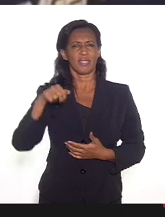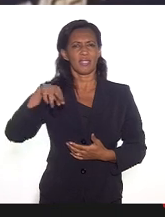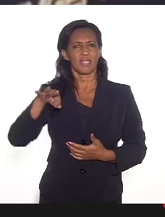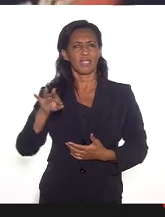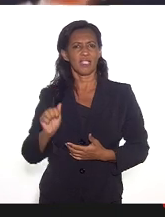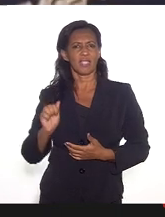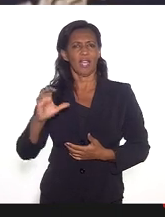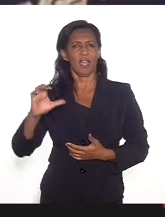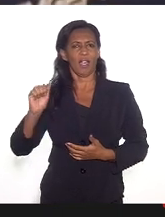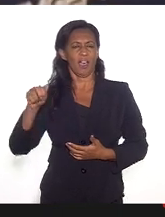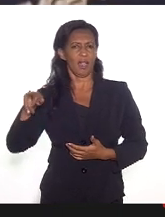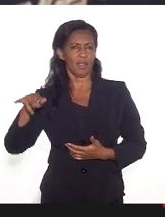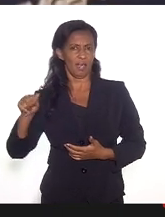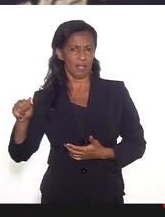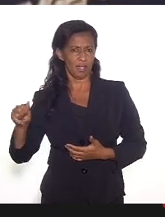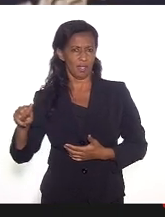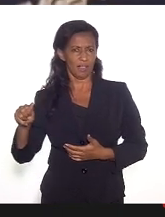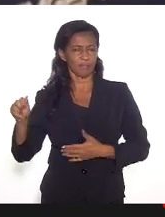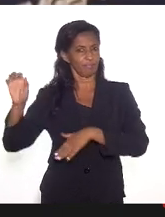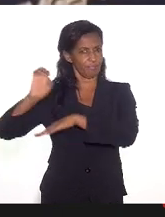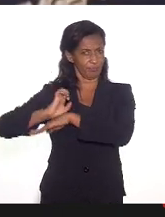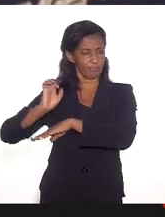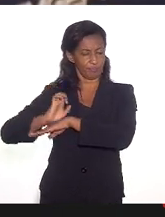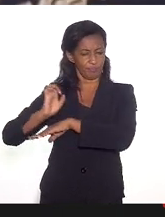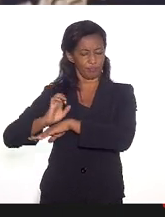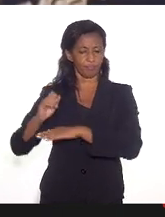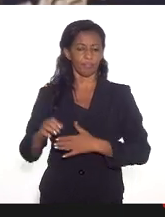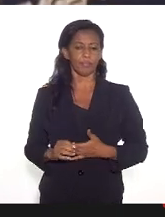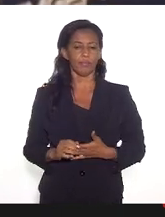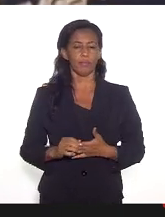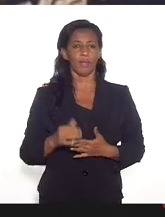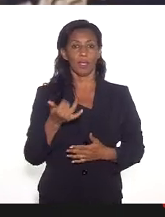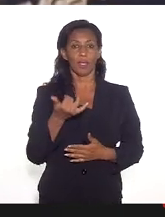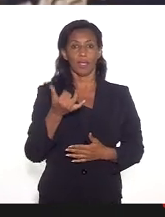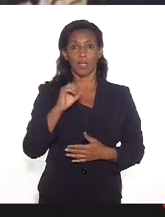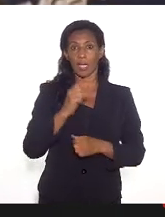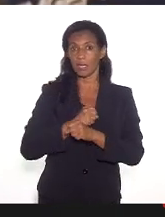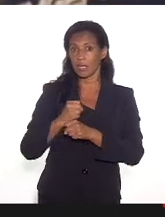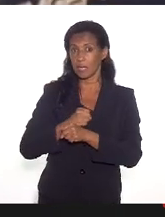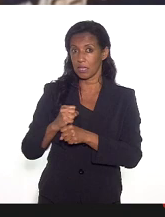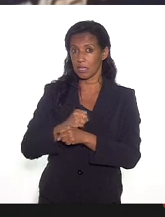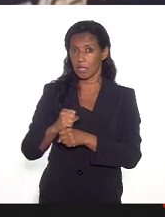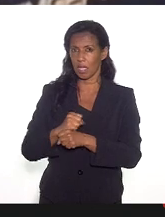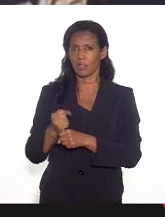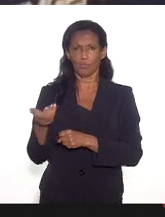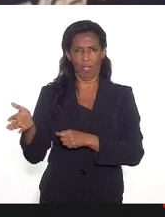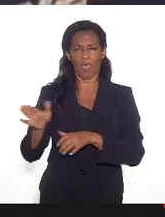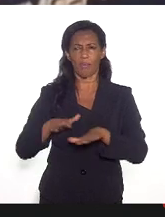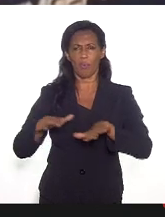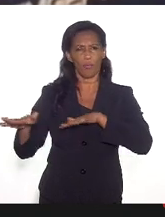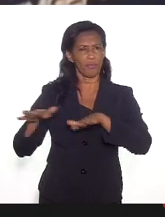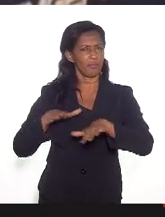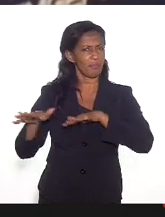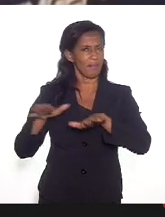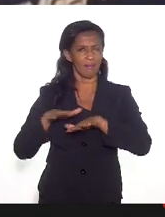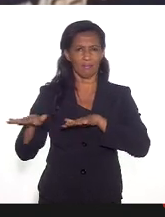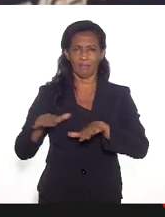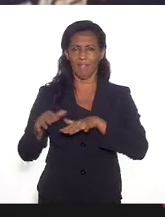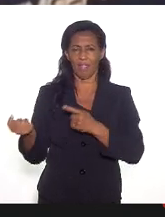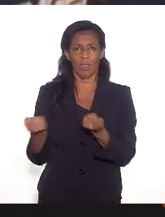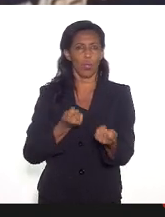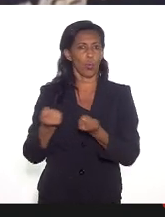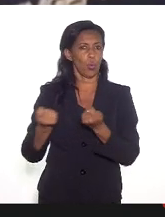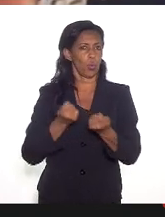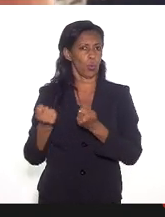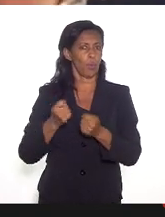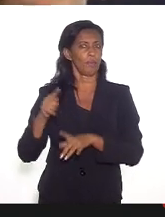quatro fragatas, que é um programa de cerca de 10 anos, né, que vai movimentar totalmente, já está movimentando a economia